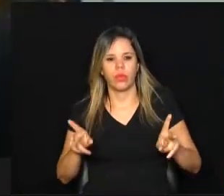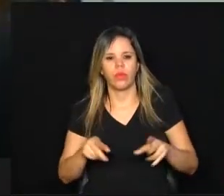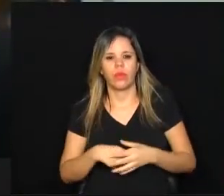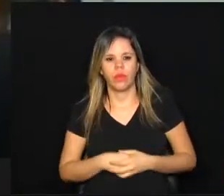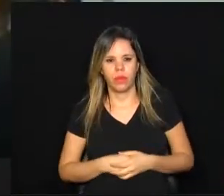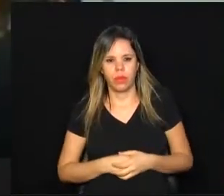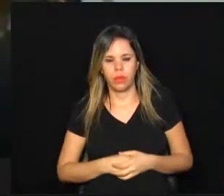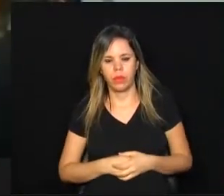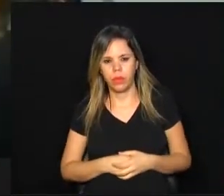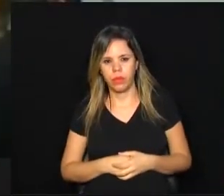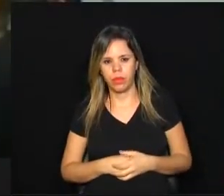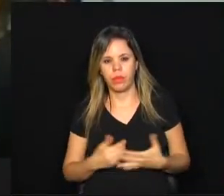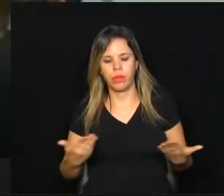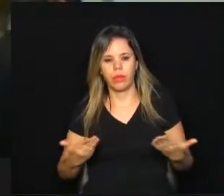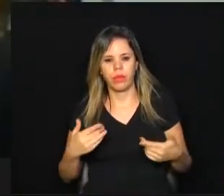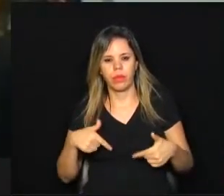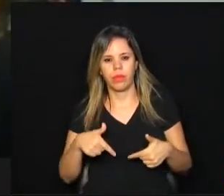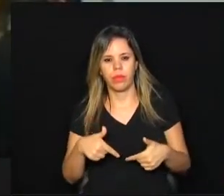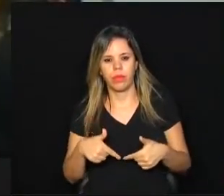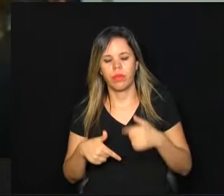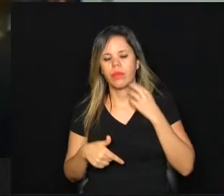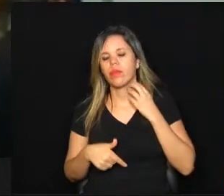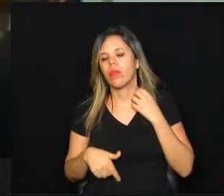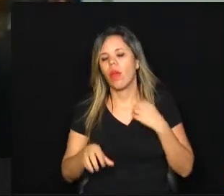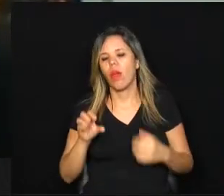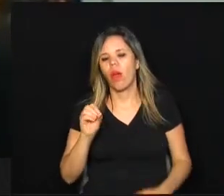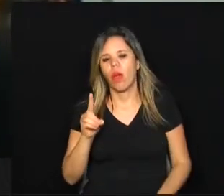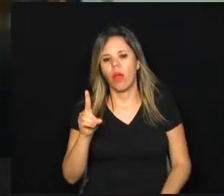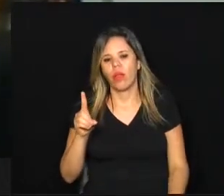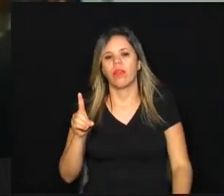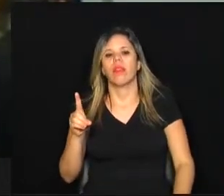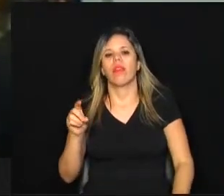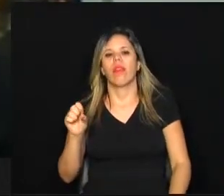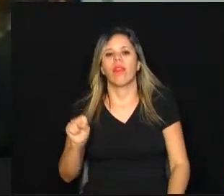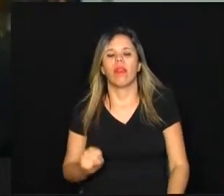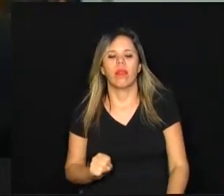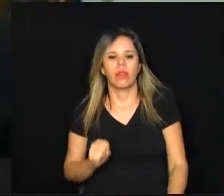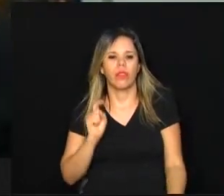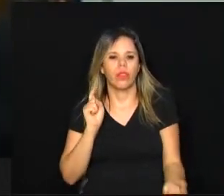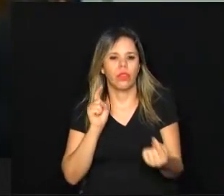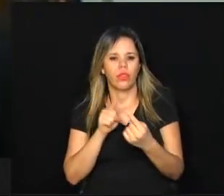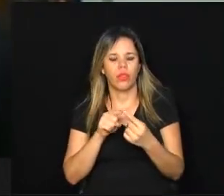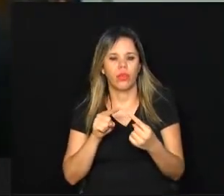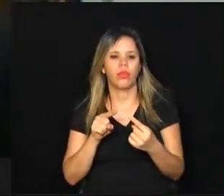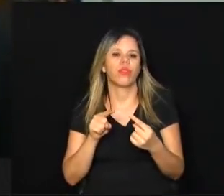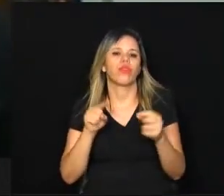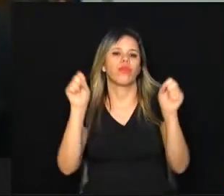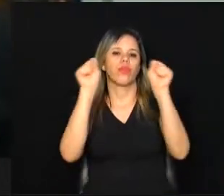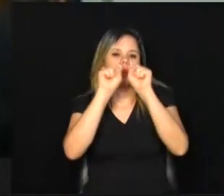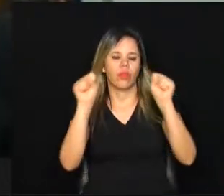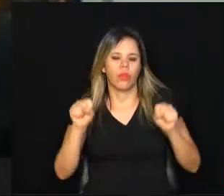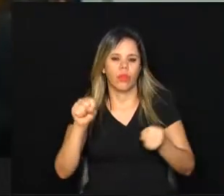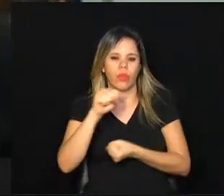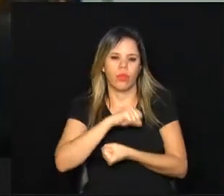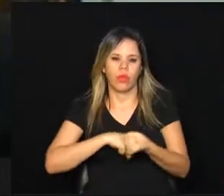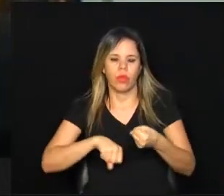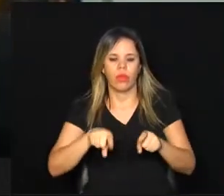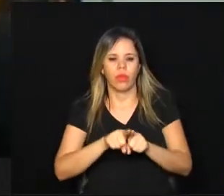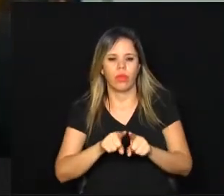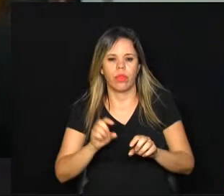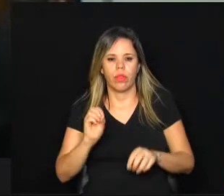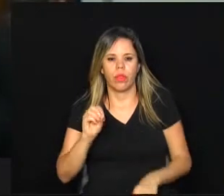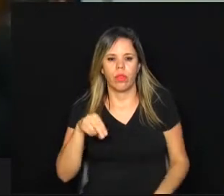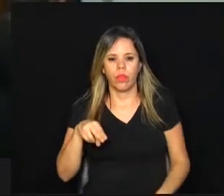né? Agora estamos trabalhando as ODS, né? Os Objetivos Sustentáveis da ONU. Inclusive, convido a todos,